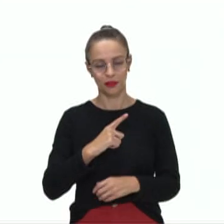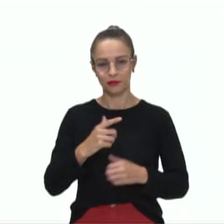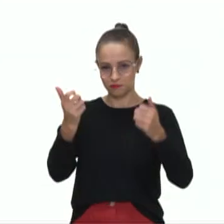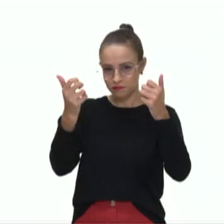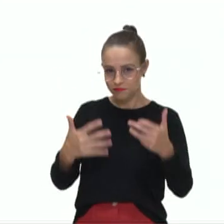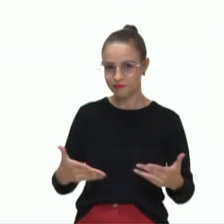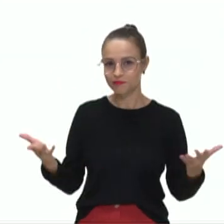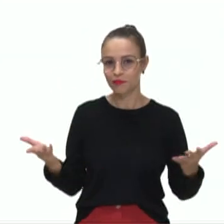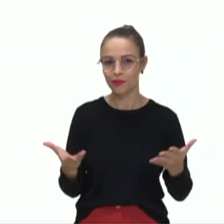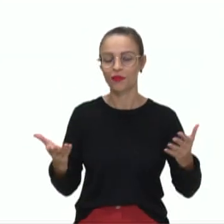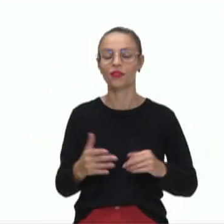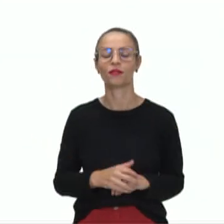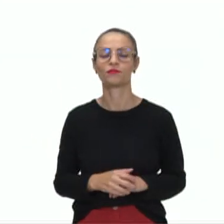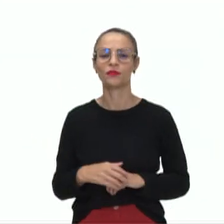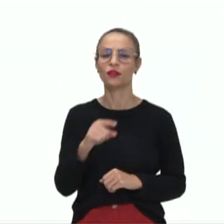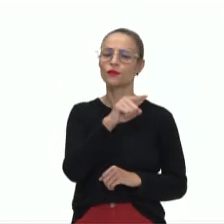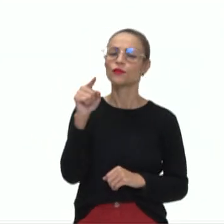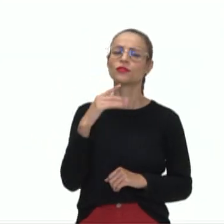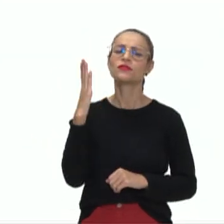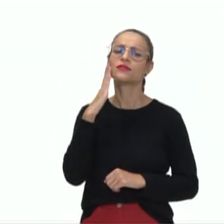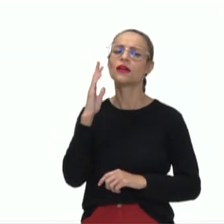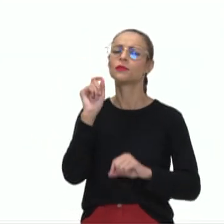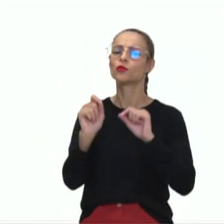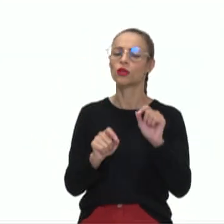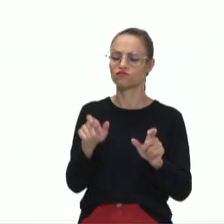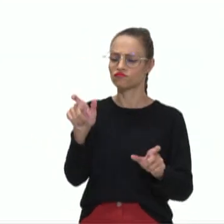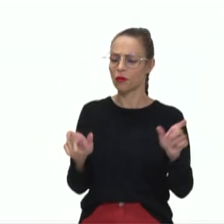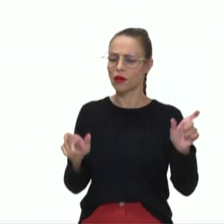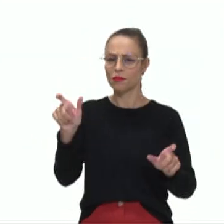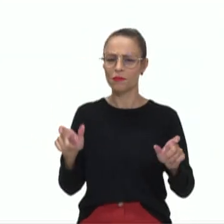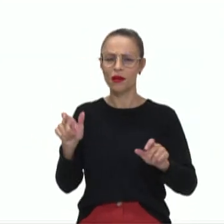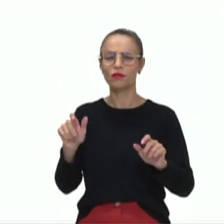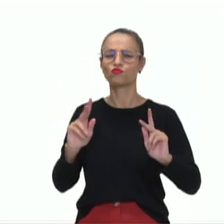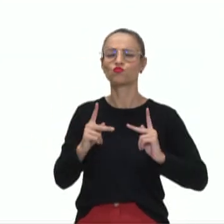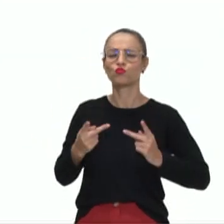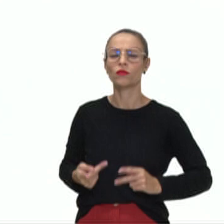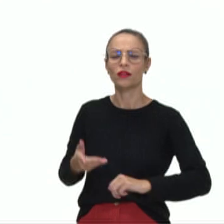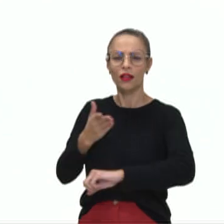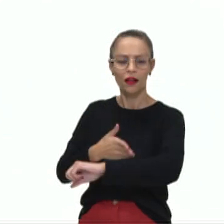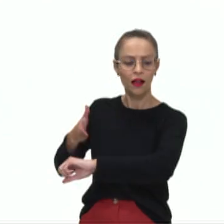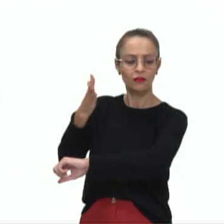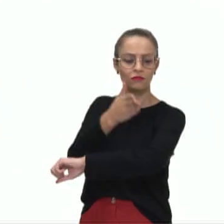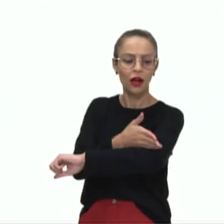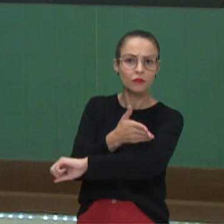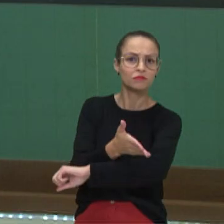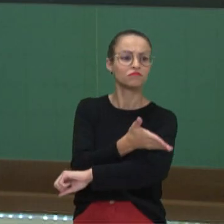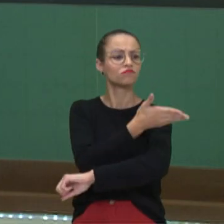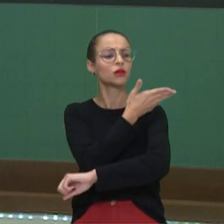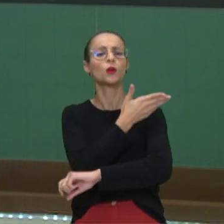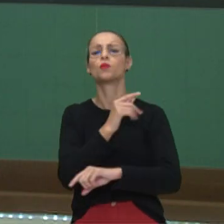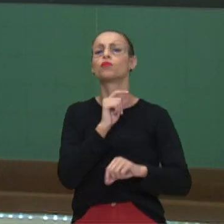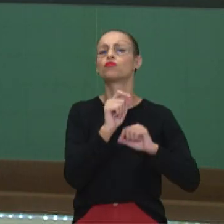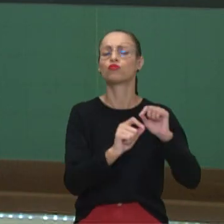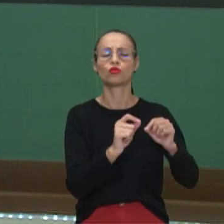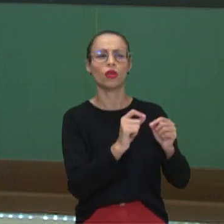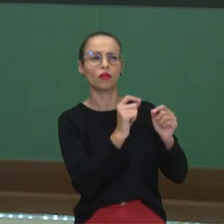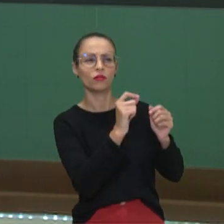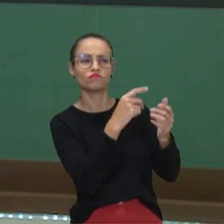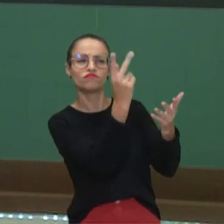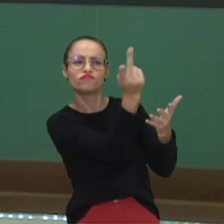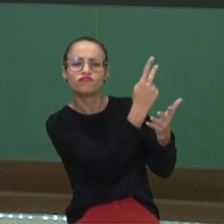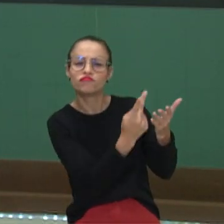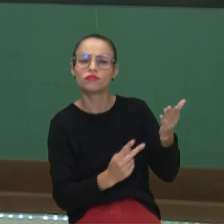Você sabe o que os seres humanos da pré-história representavam em seus desenhos? Você já parou para pensar sobre isso? O que eles queriam